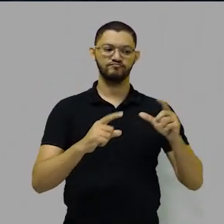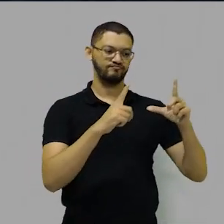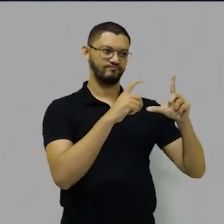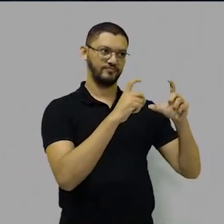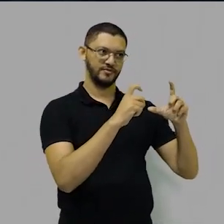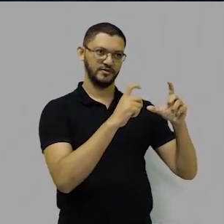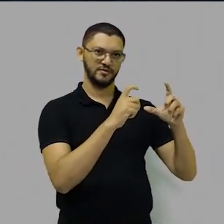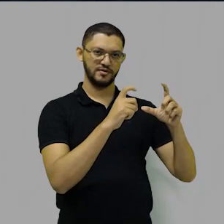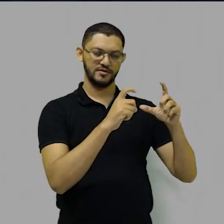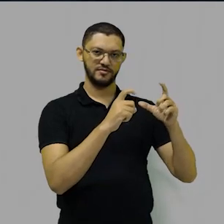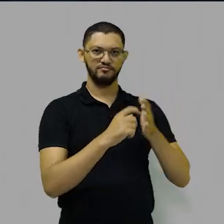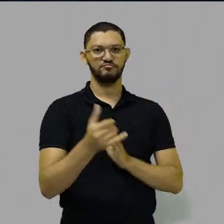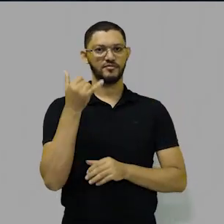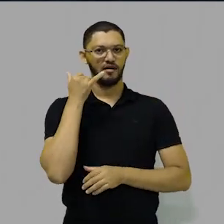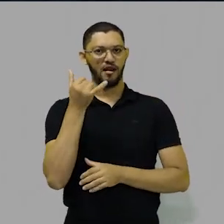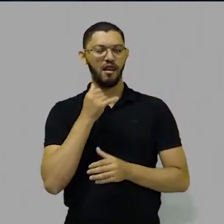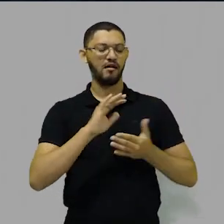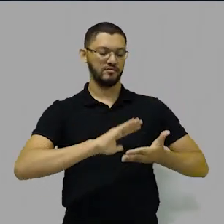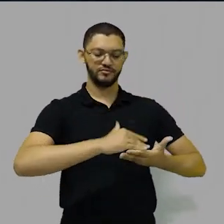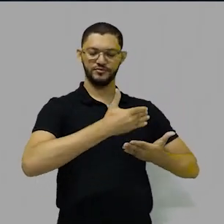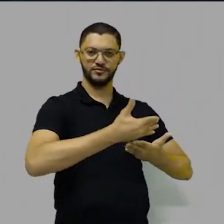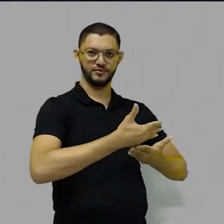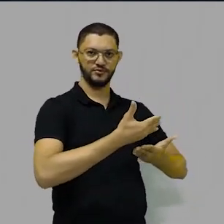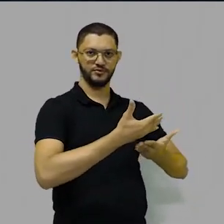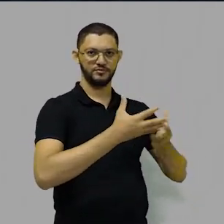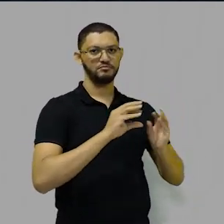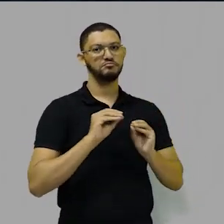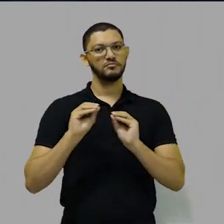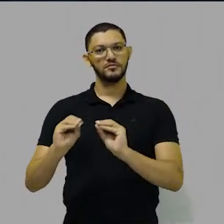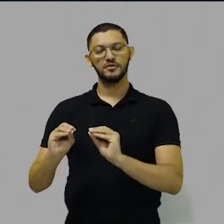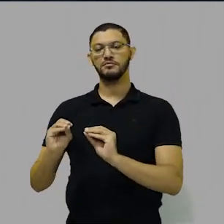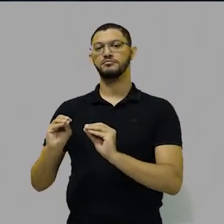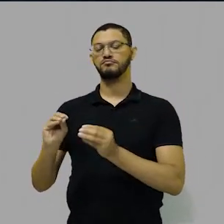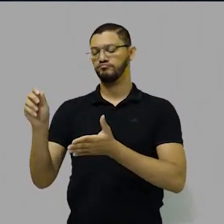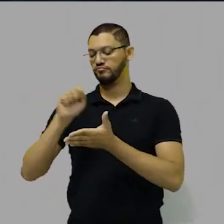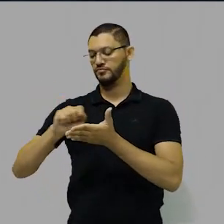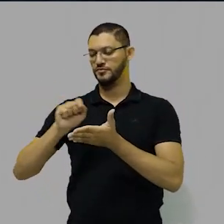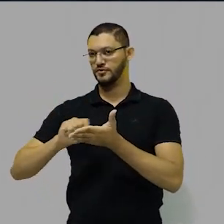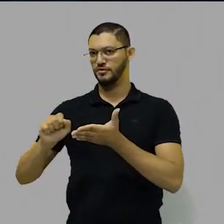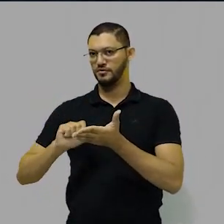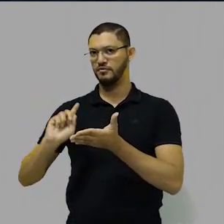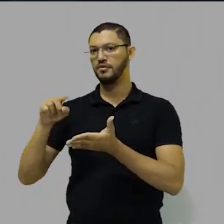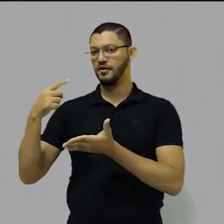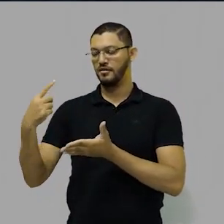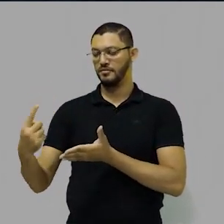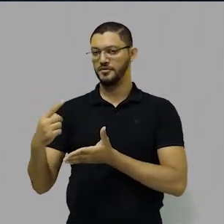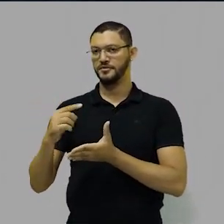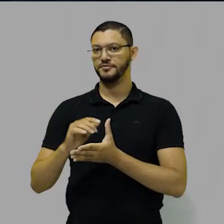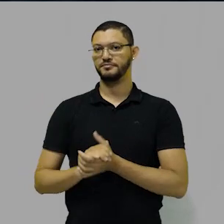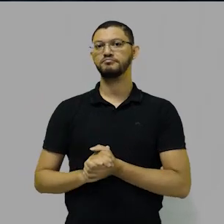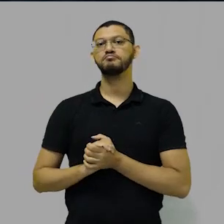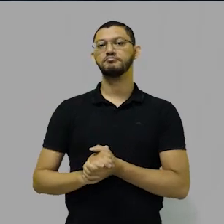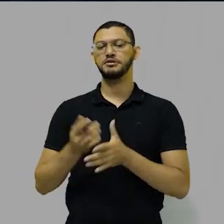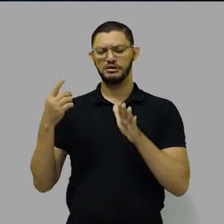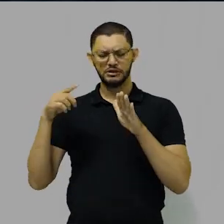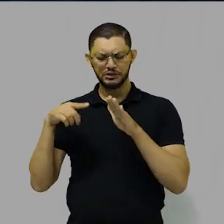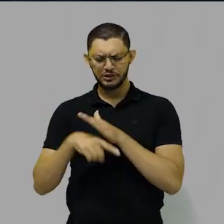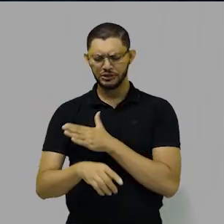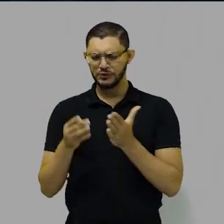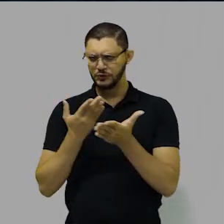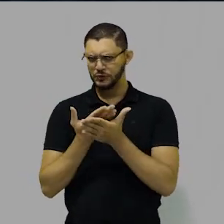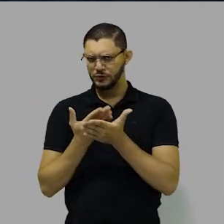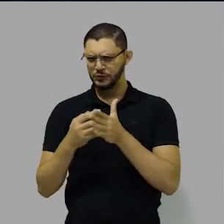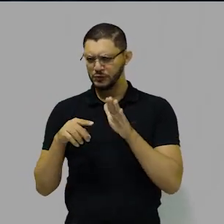da tela do seu celular, do seu notebook, para poder passar essas informações para o seu caderno e aprofundar os